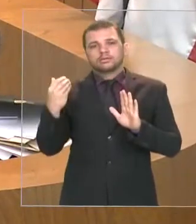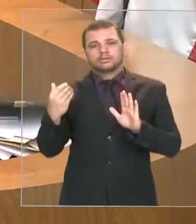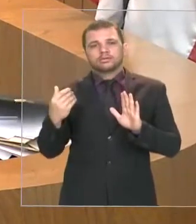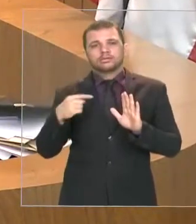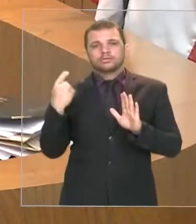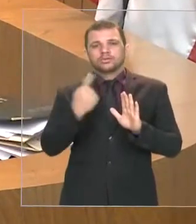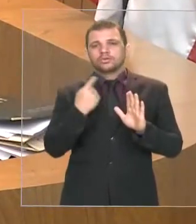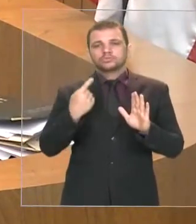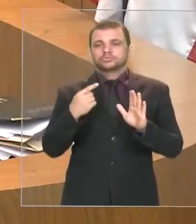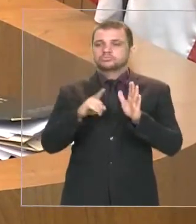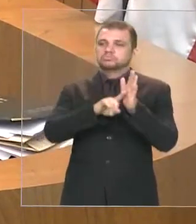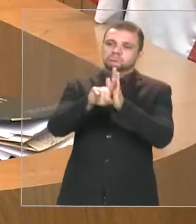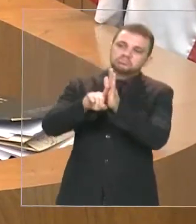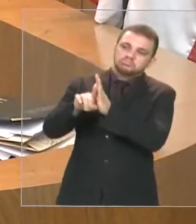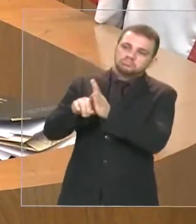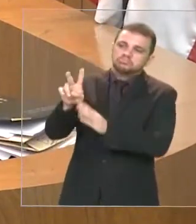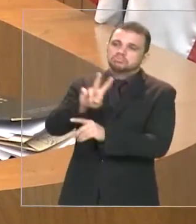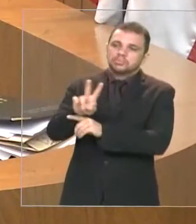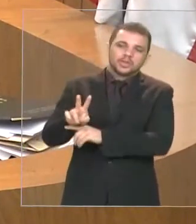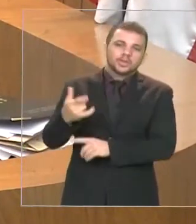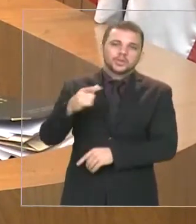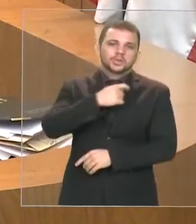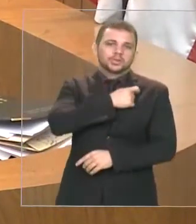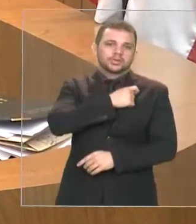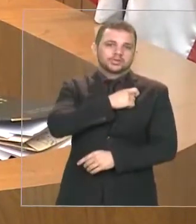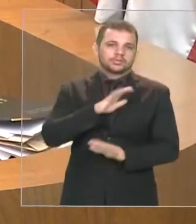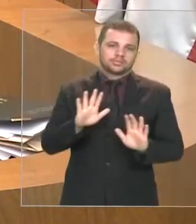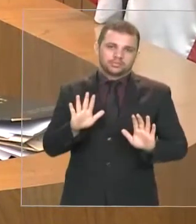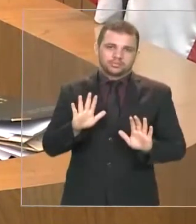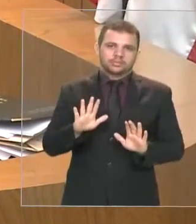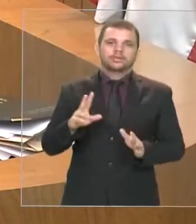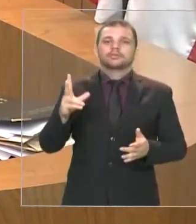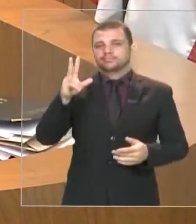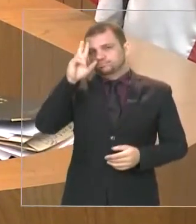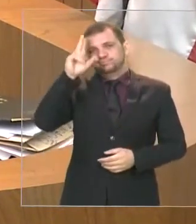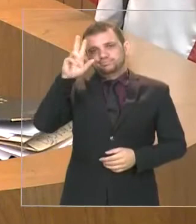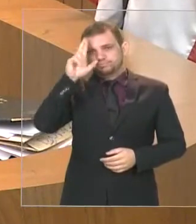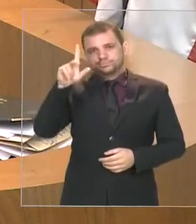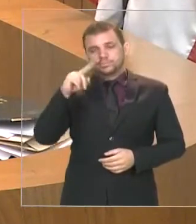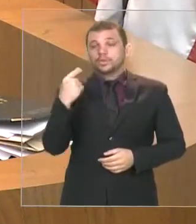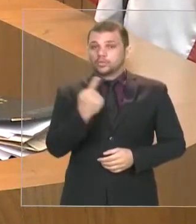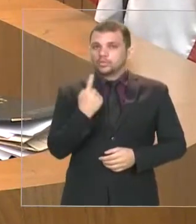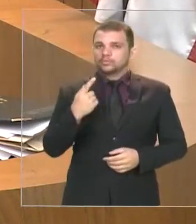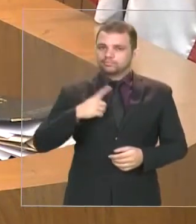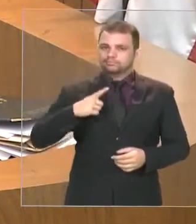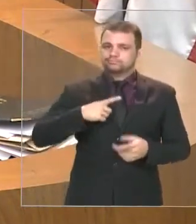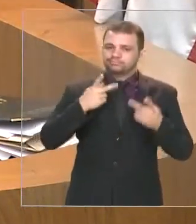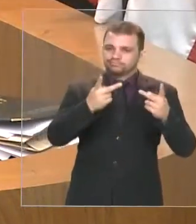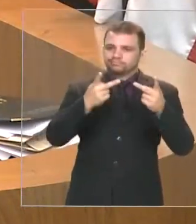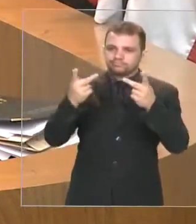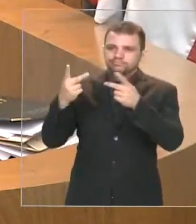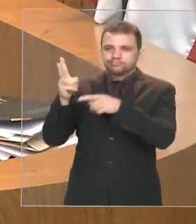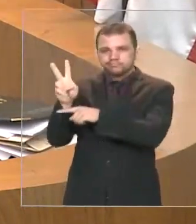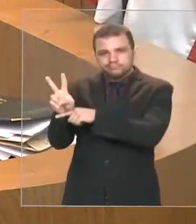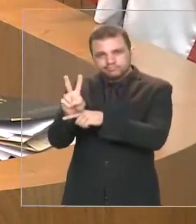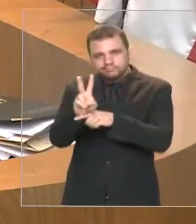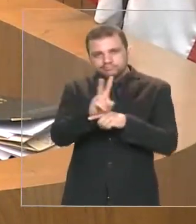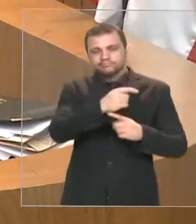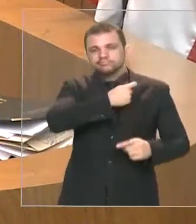iríamos fiscalizar. Foi um ledo engano. Não só estamos fiscalizando, mas a cada